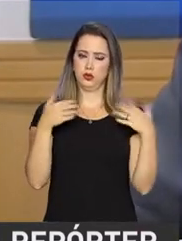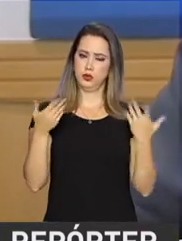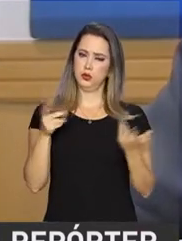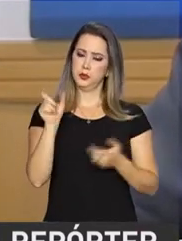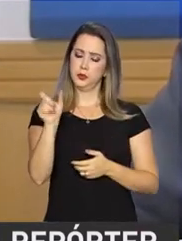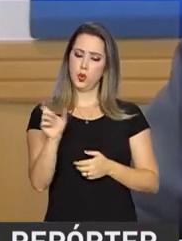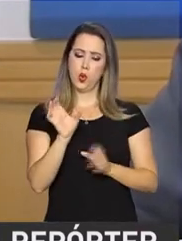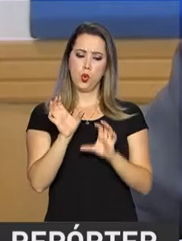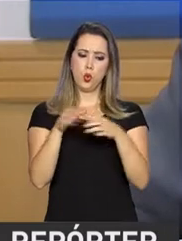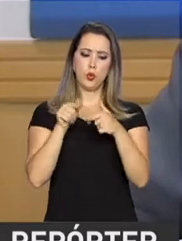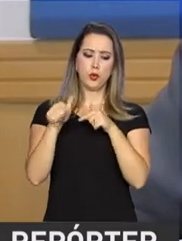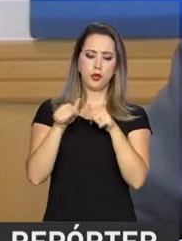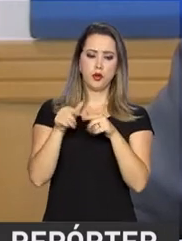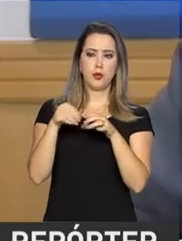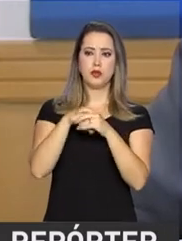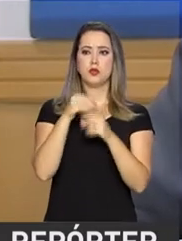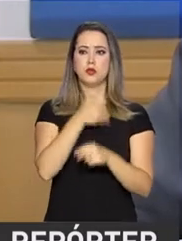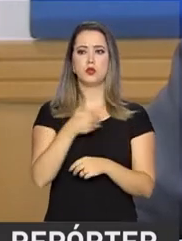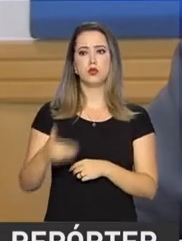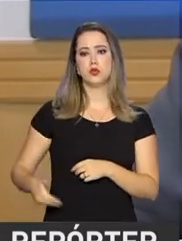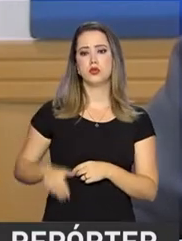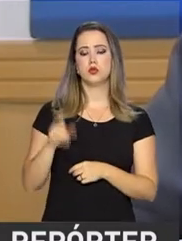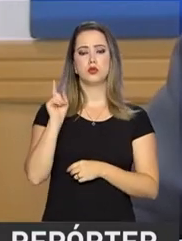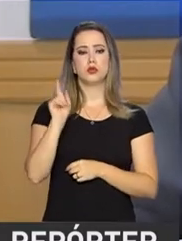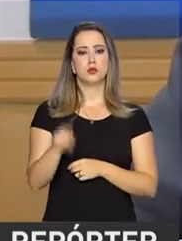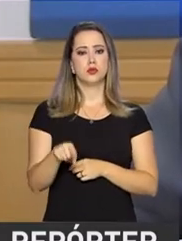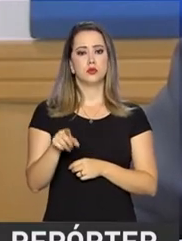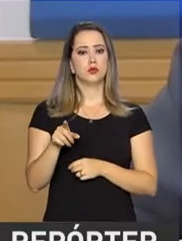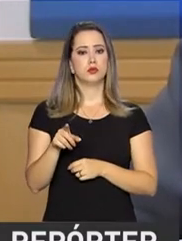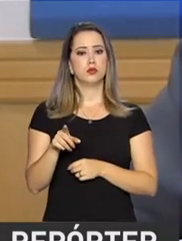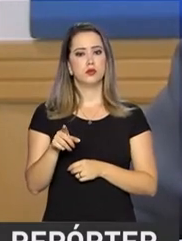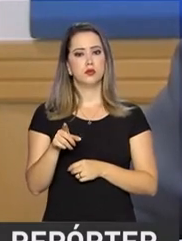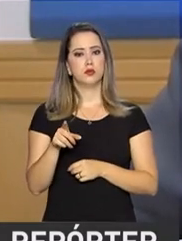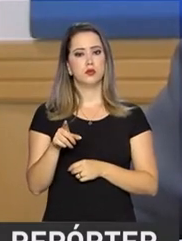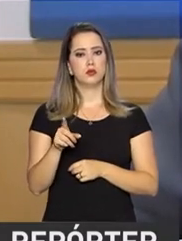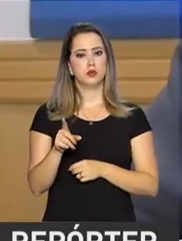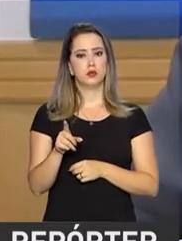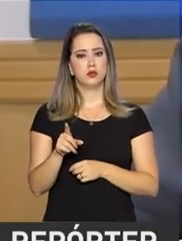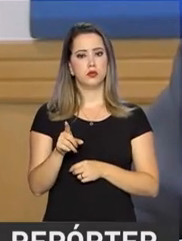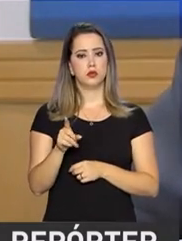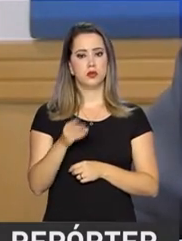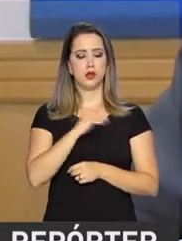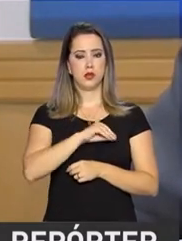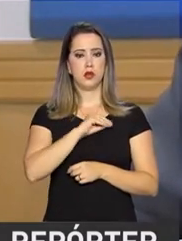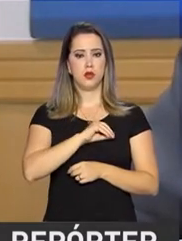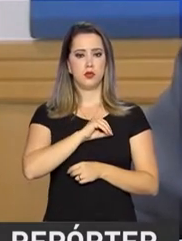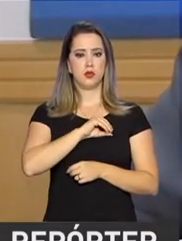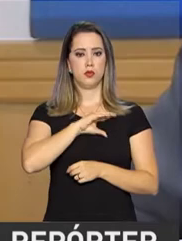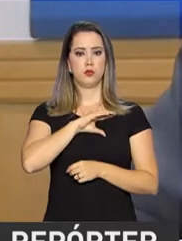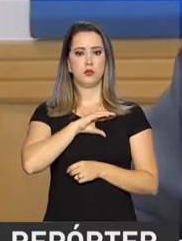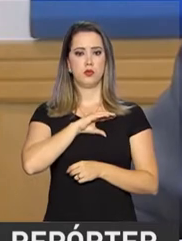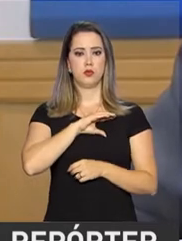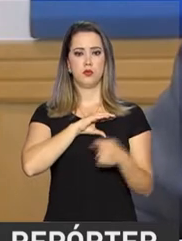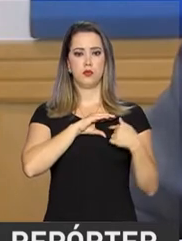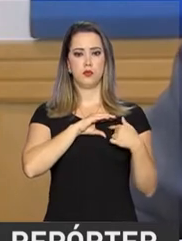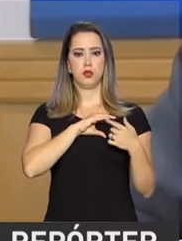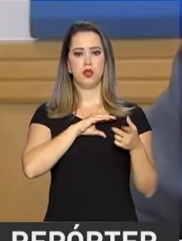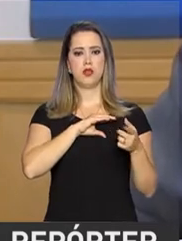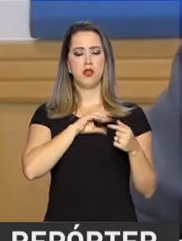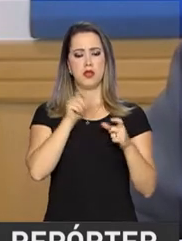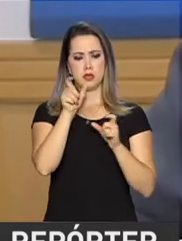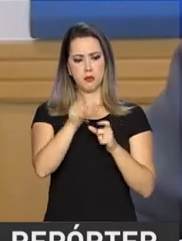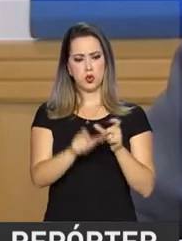o trabalhador público naturalmente ia ganhar mais com um privilégio ele